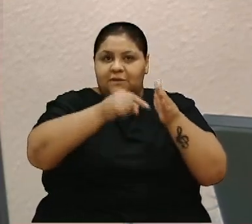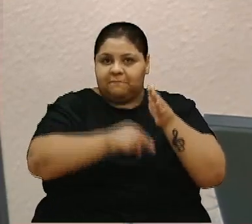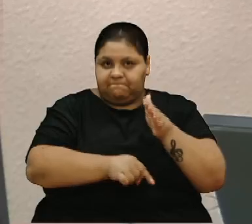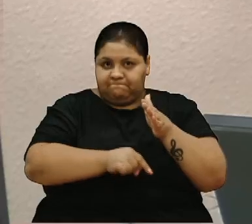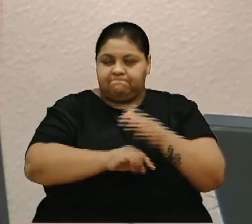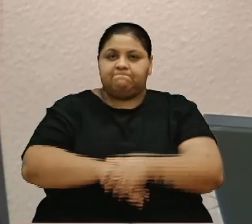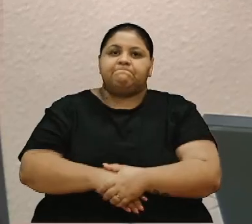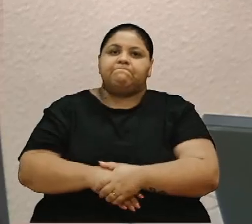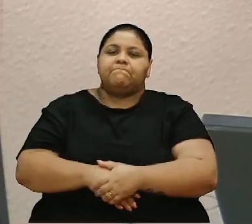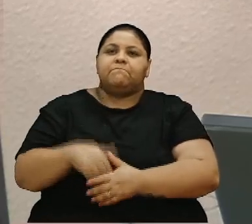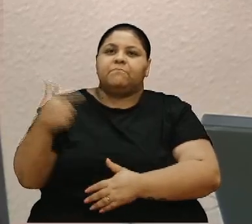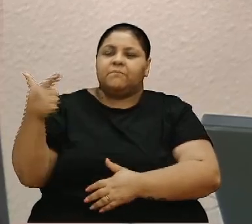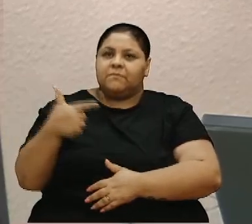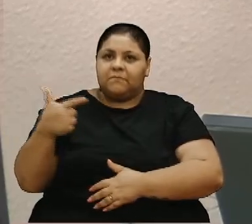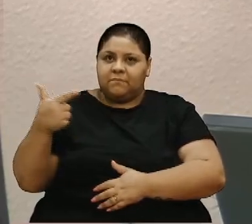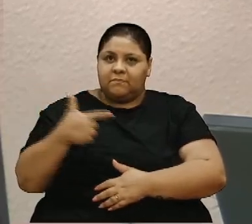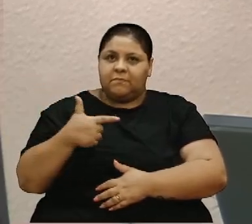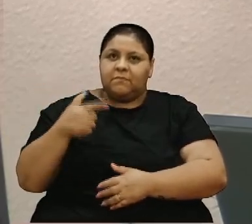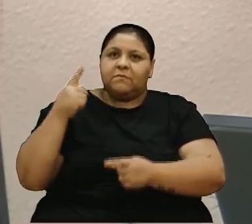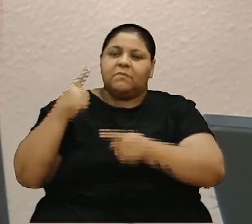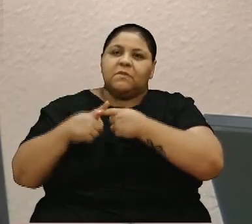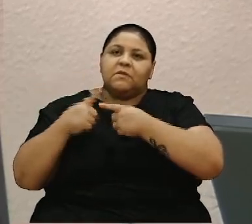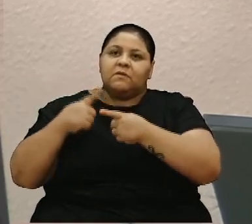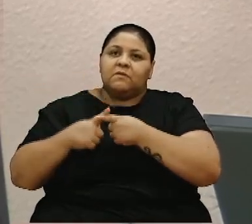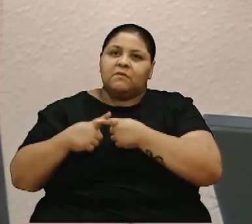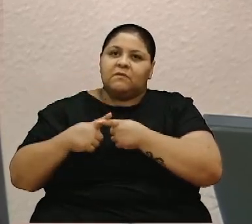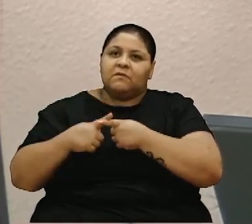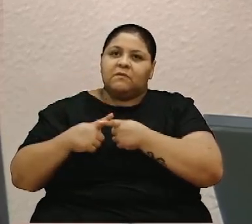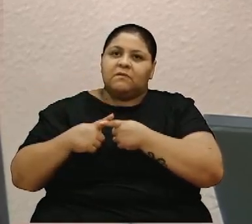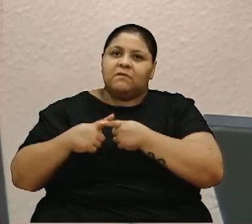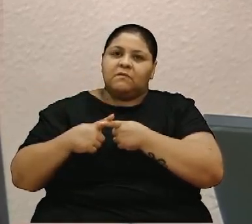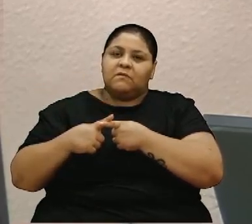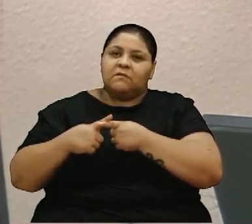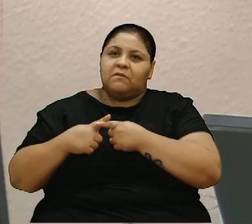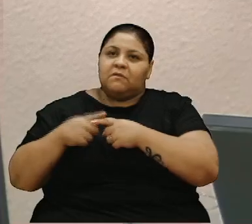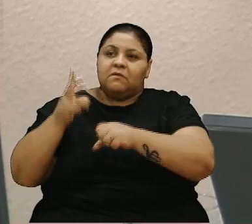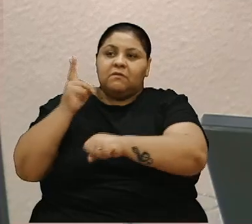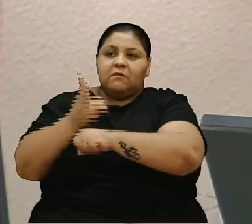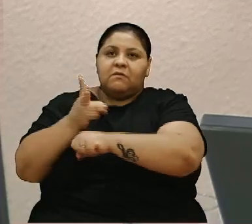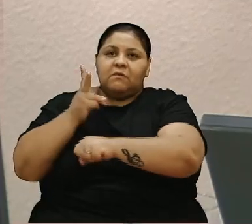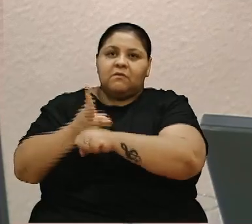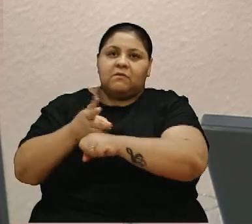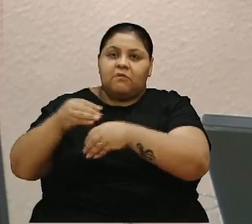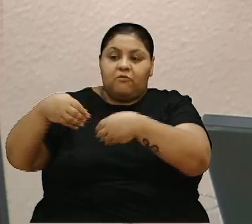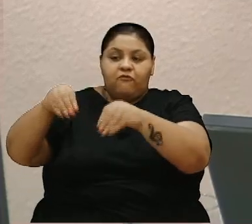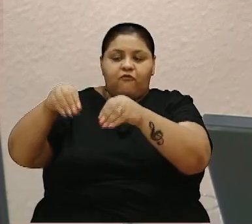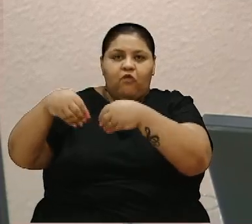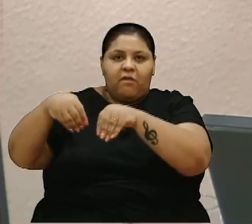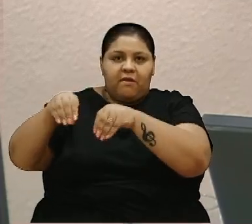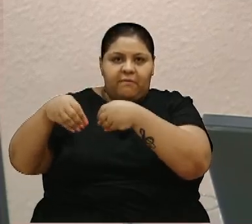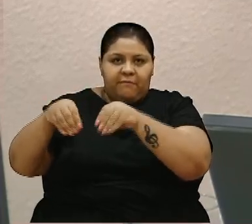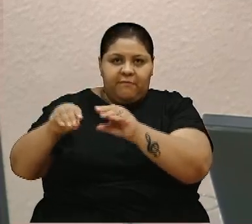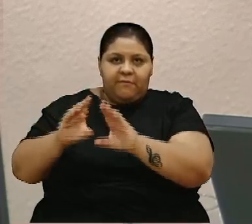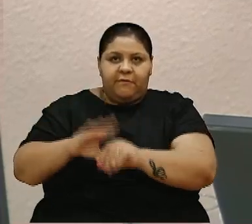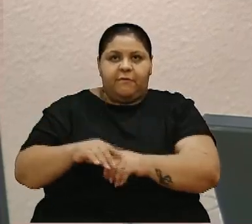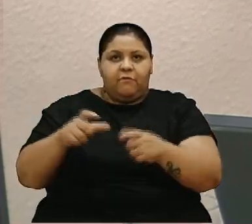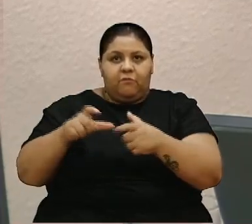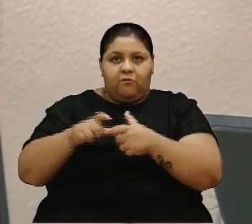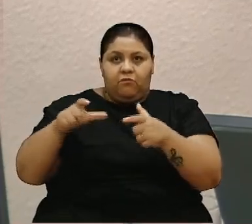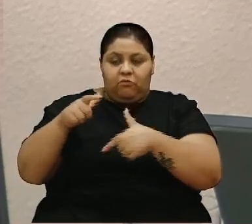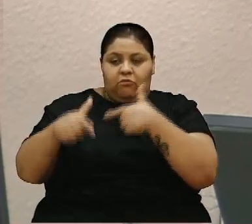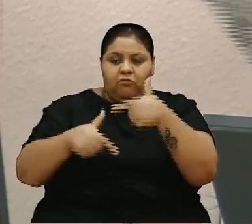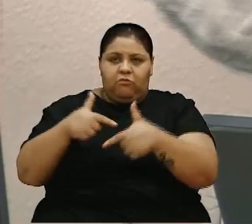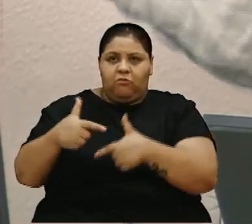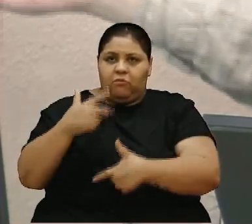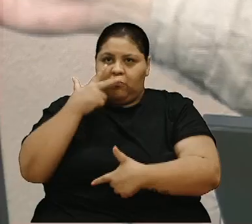A segunda questão é por que da adoção de um empréstimo em folha, vereador Ramon? Os grandes empregadores, como